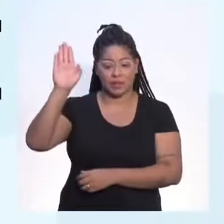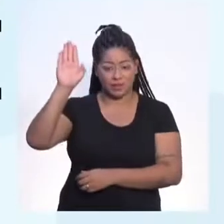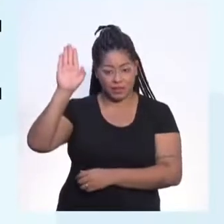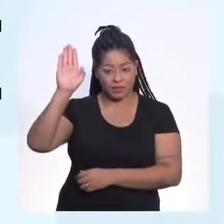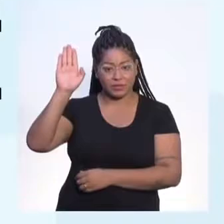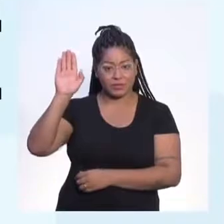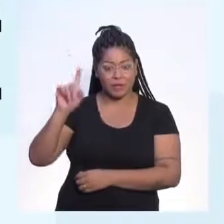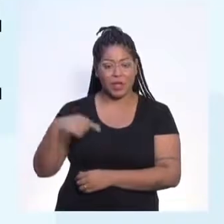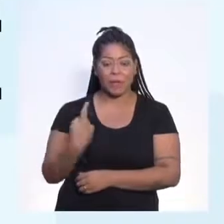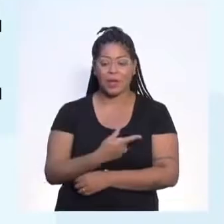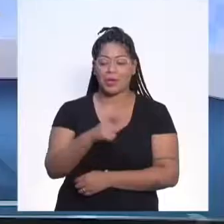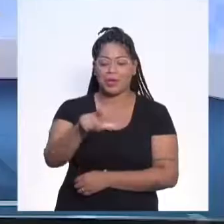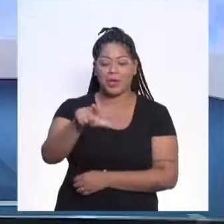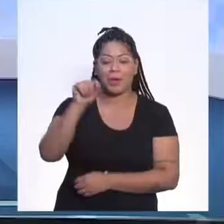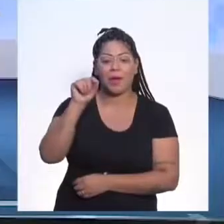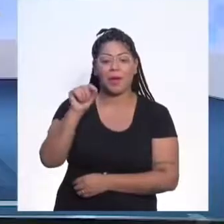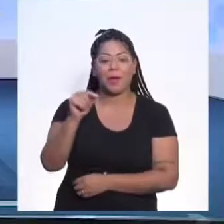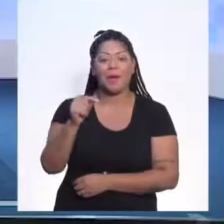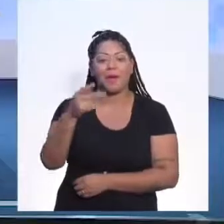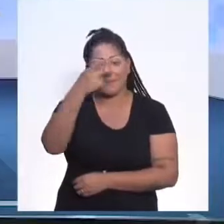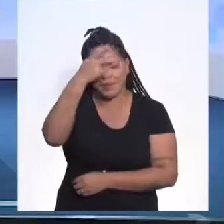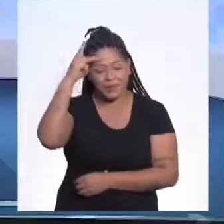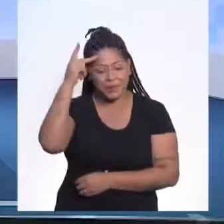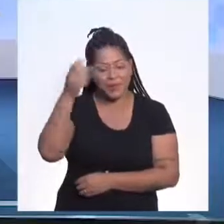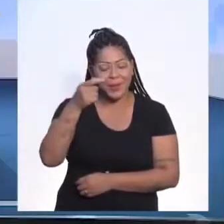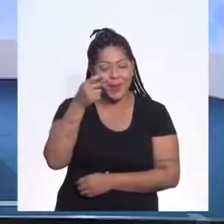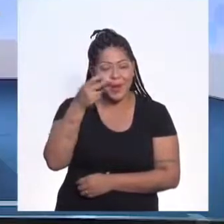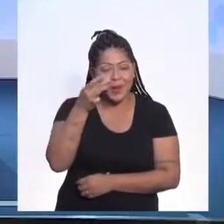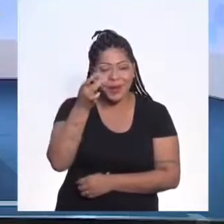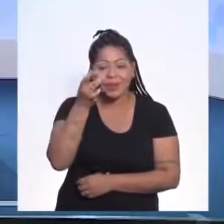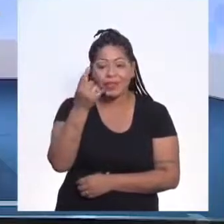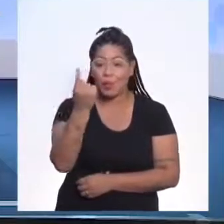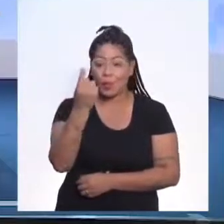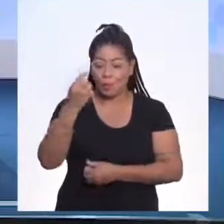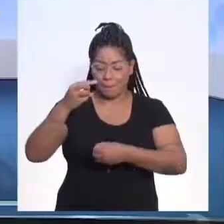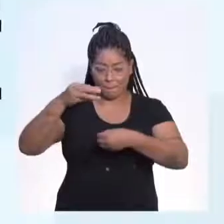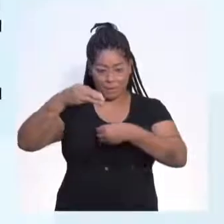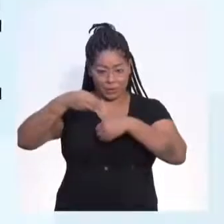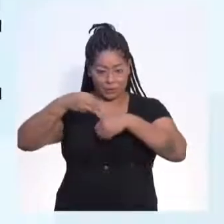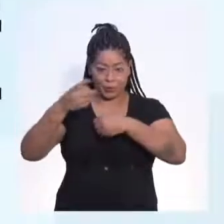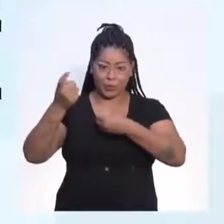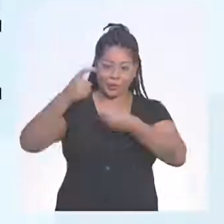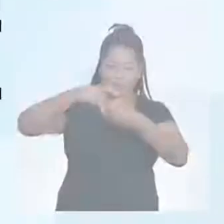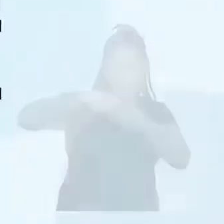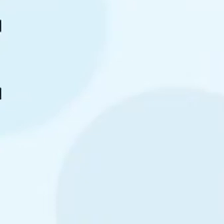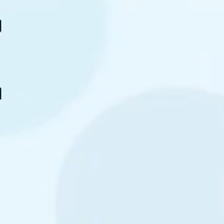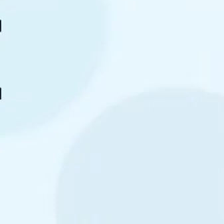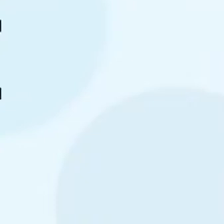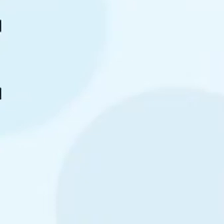que funcionar. Ah, vai funcionar. Sim, torcendo para isso. Então, 1 minuto.